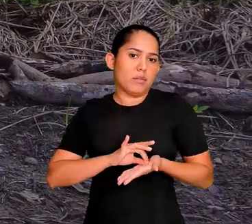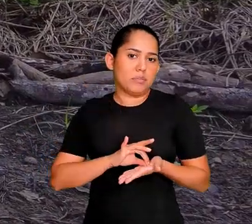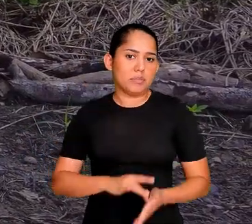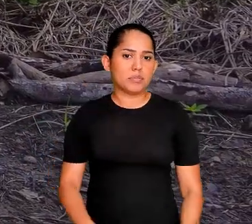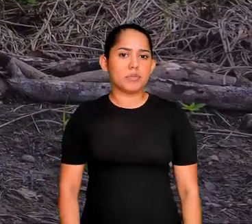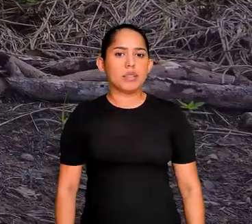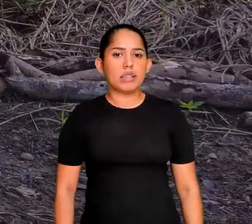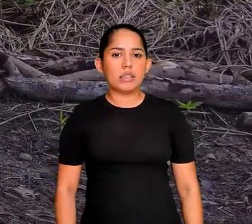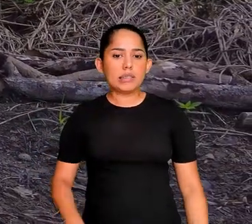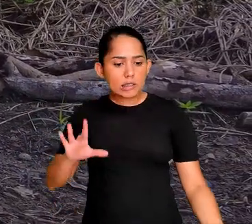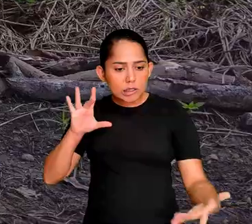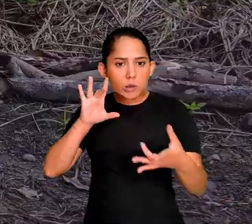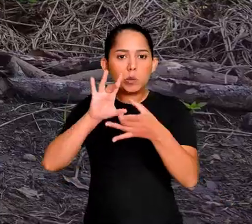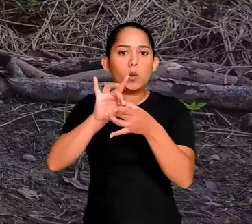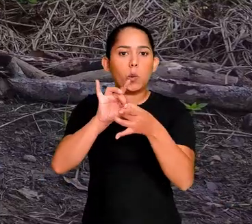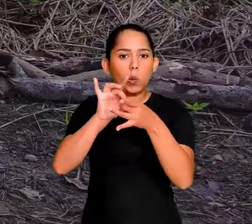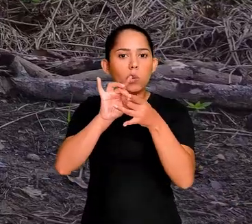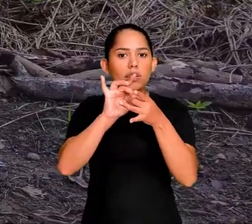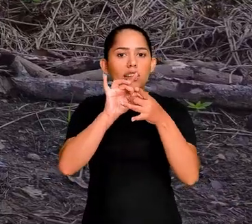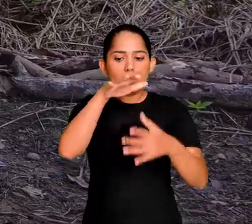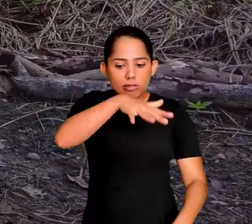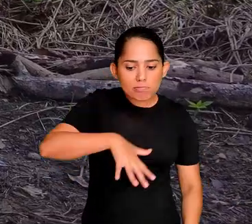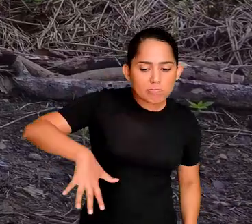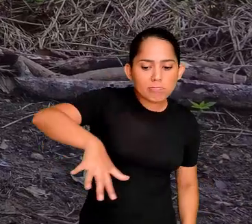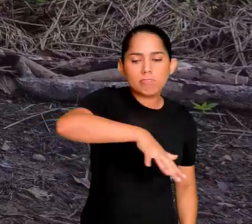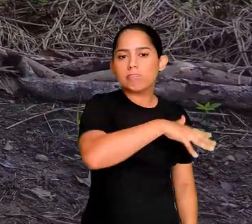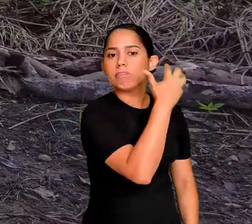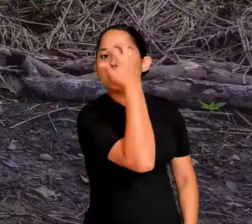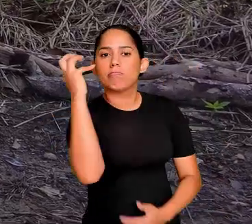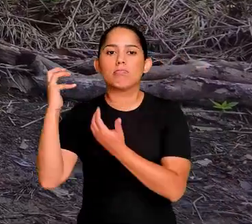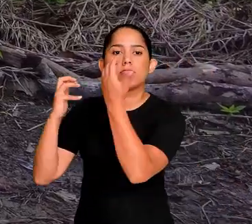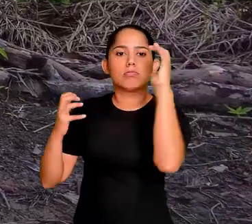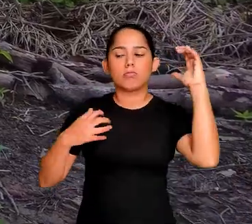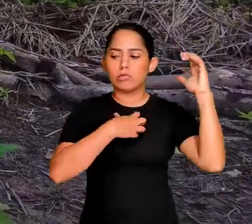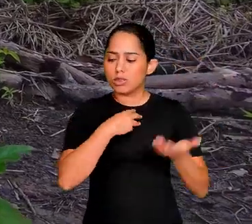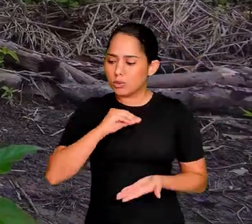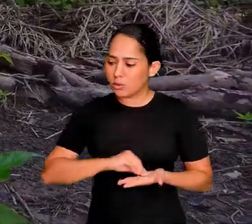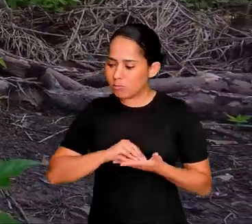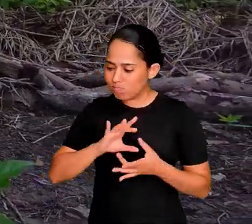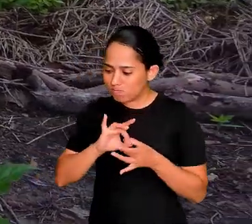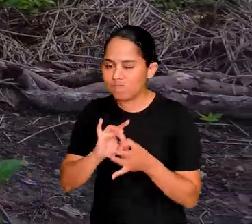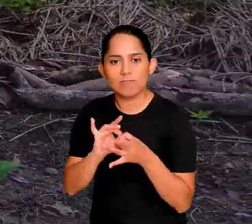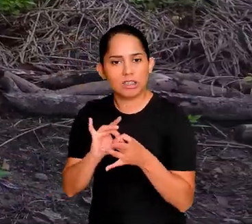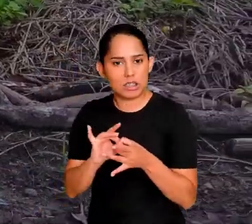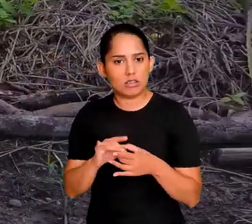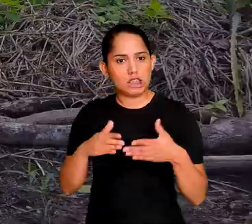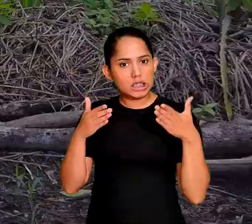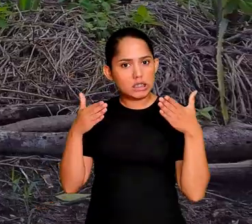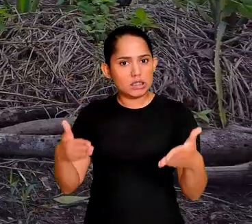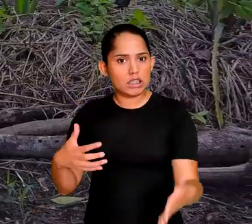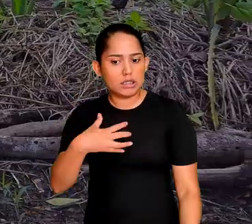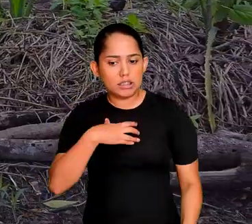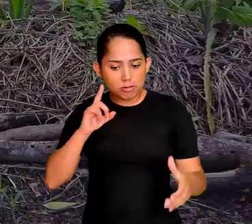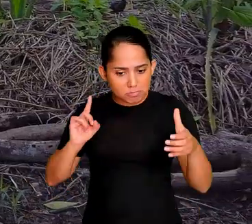e se conectar com o nosso ambiente, sabe? Com a floresta, assim. Eu sinto que falta esse vínculo da gente